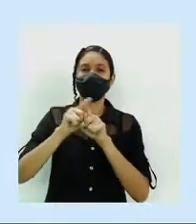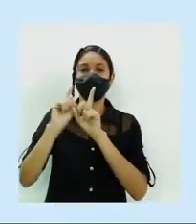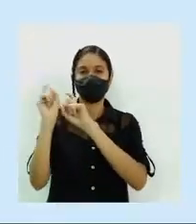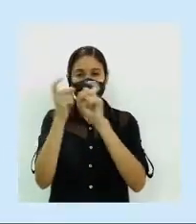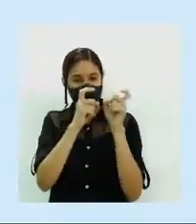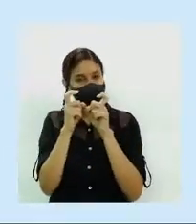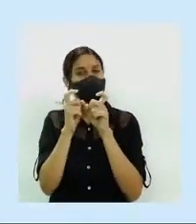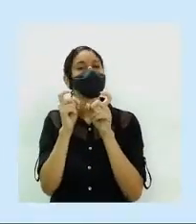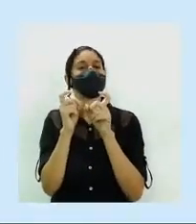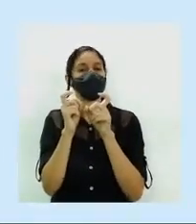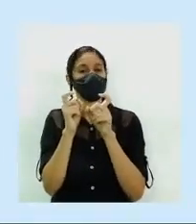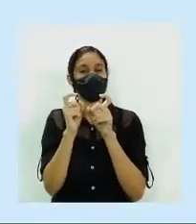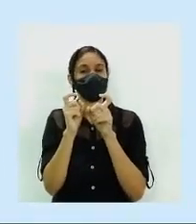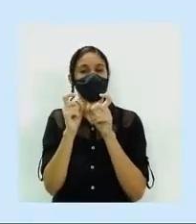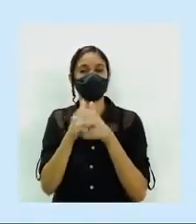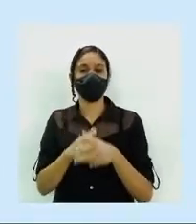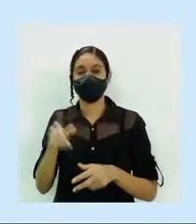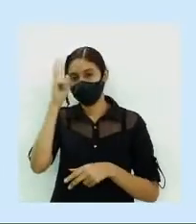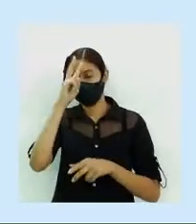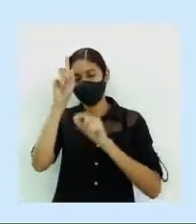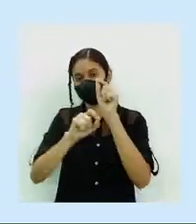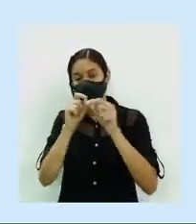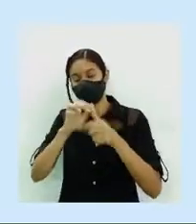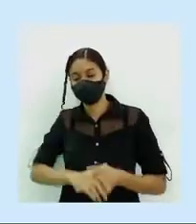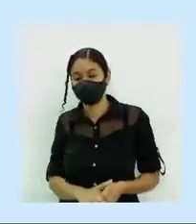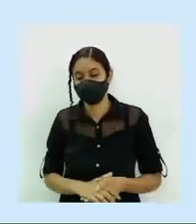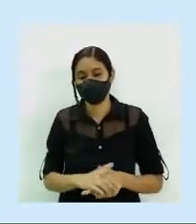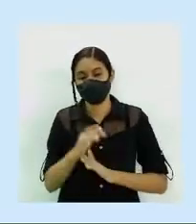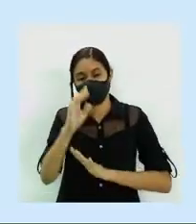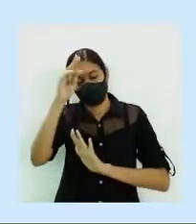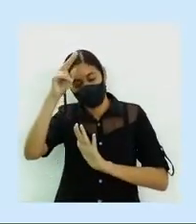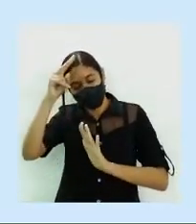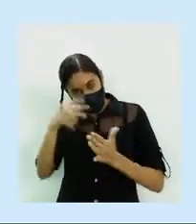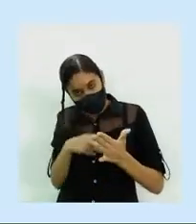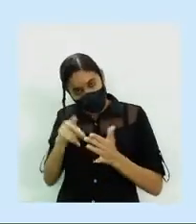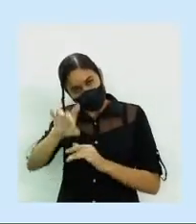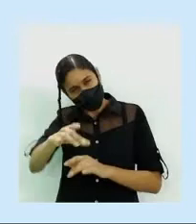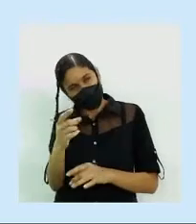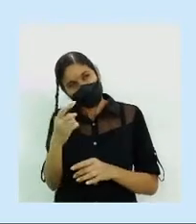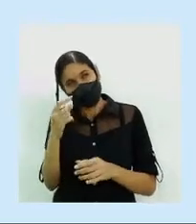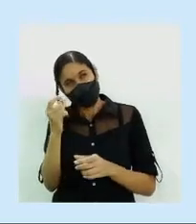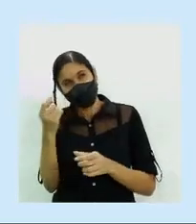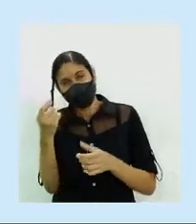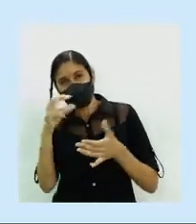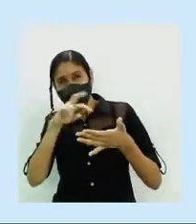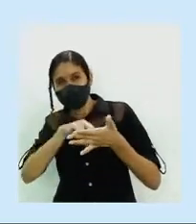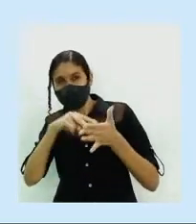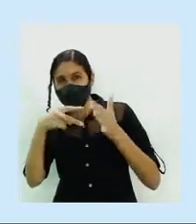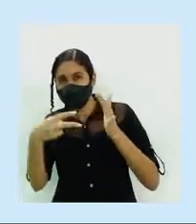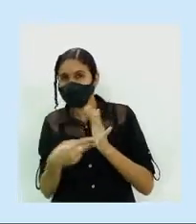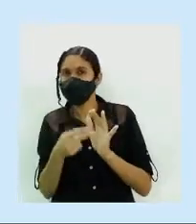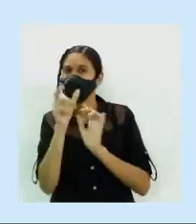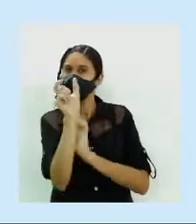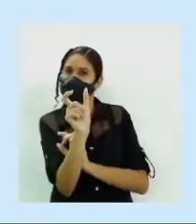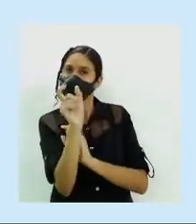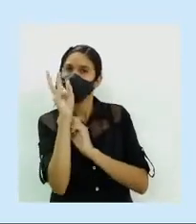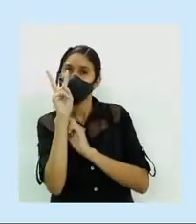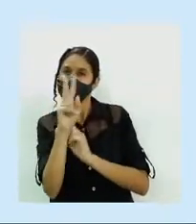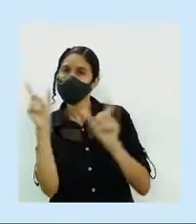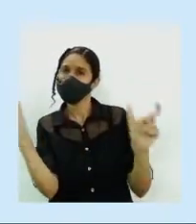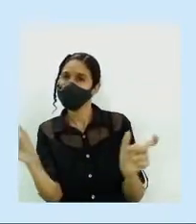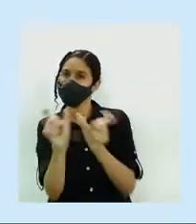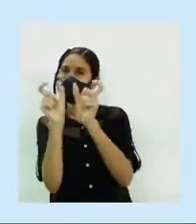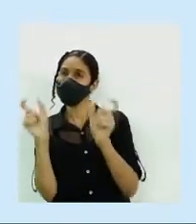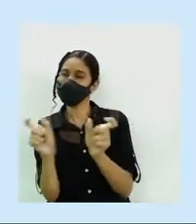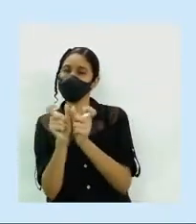lá. Lembra que a leitura não é apenas a gente decodificar palavras, não é apenas a gente juntar as sílabas